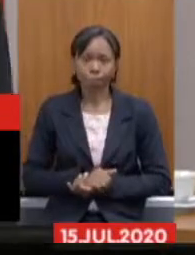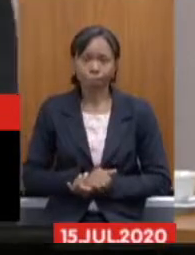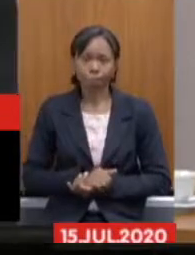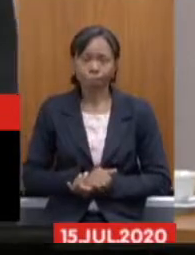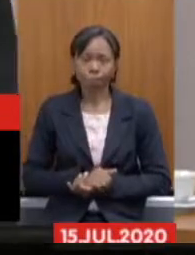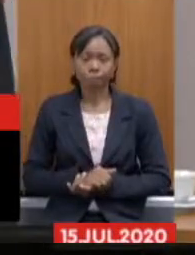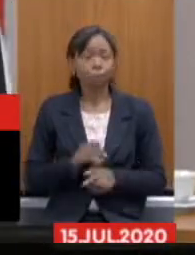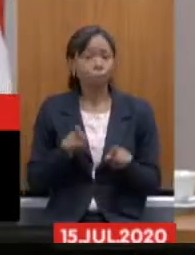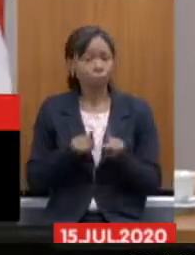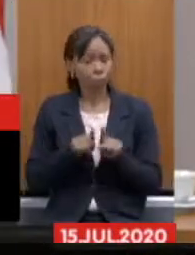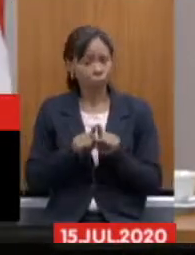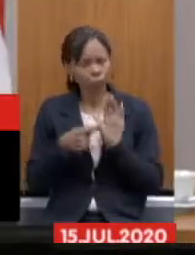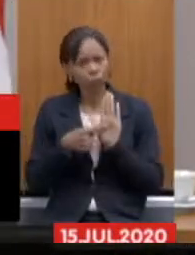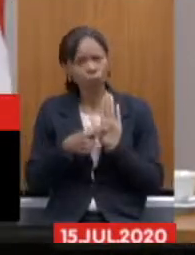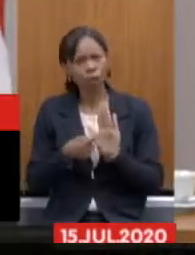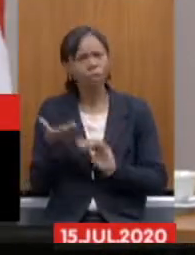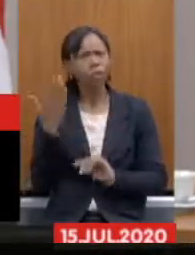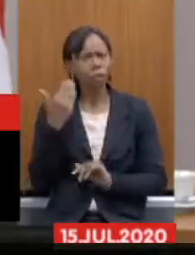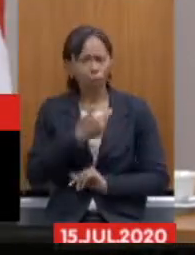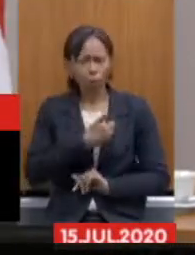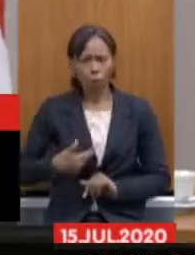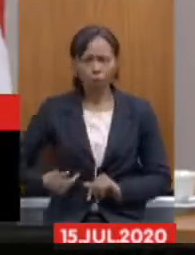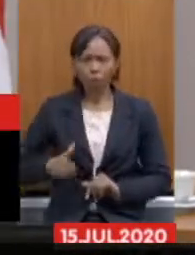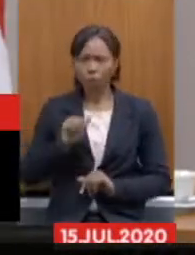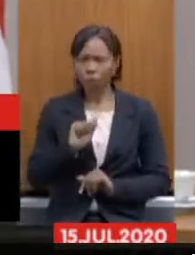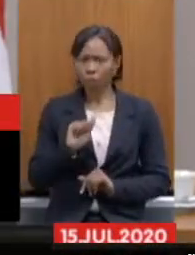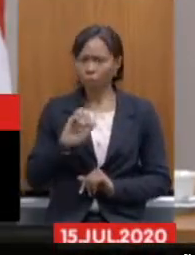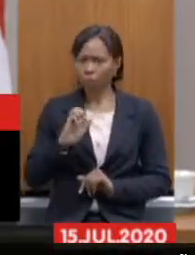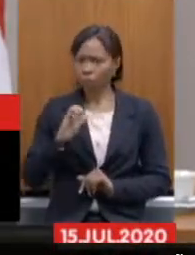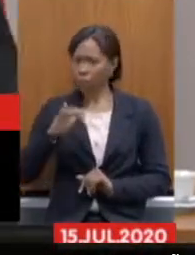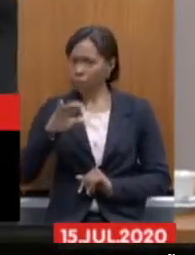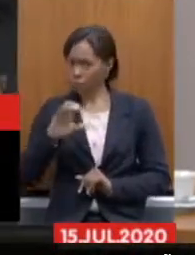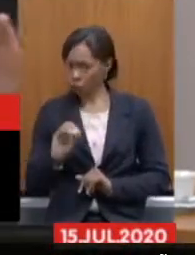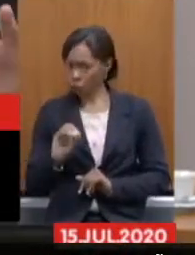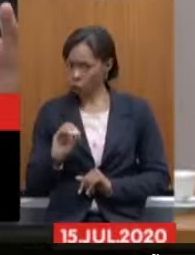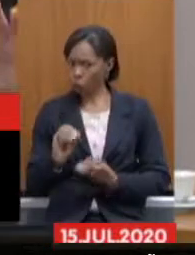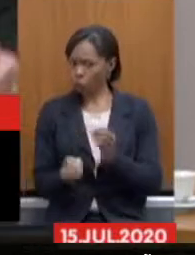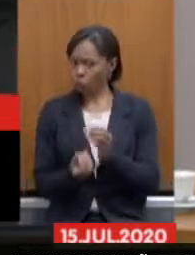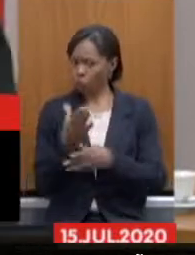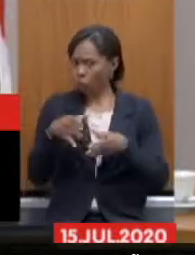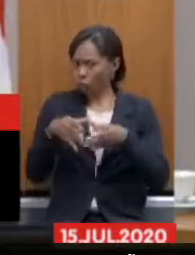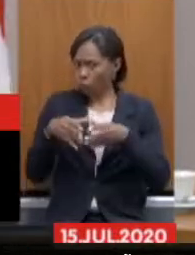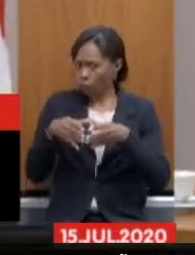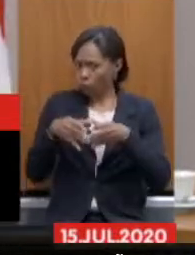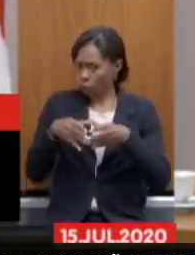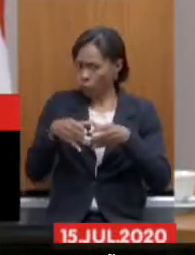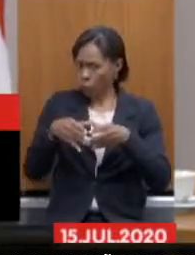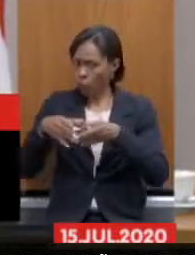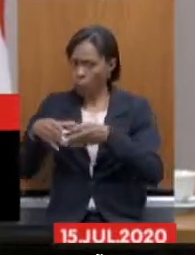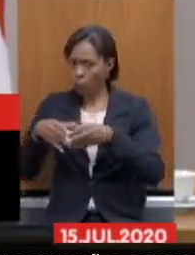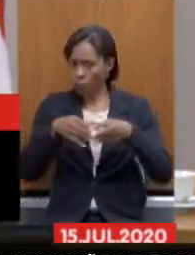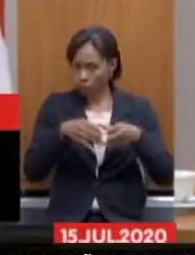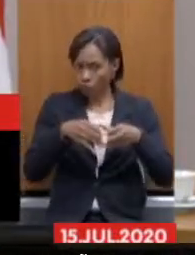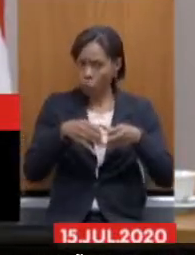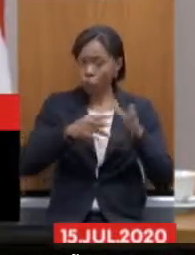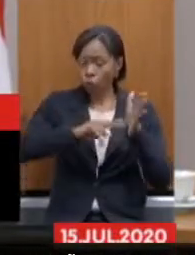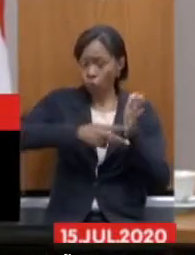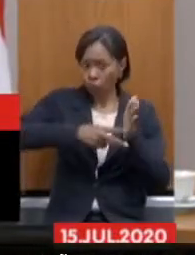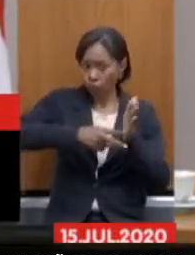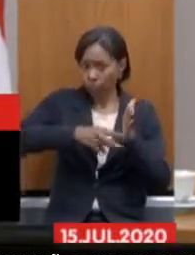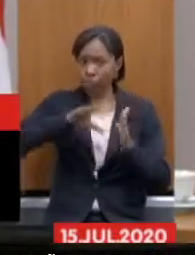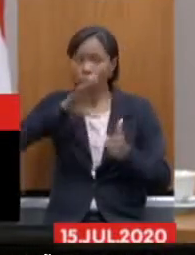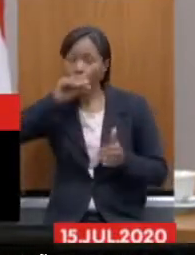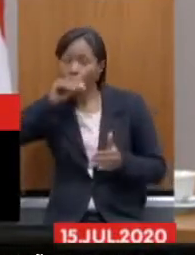se destacou ainda que no governo aécio formou-se uma comissão mista com integrantes do sindicato e